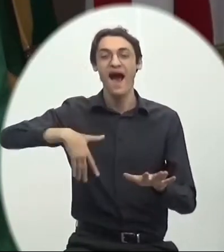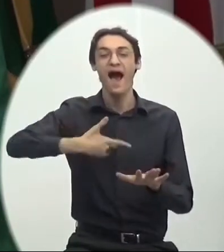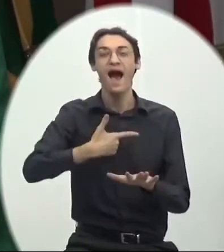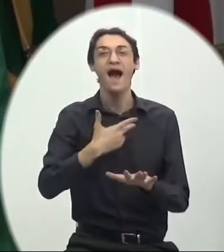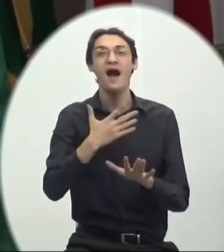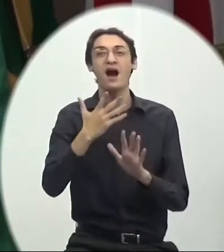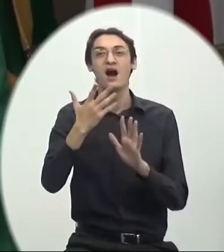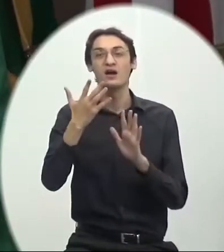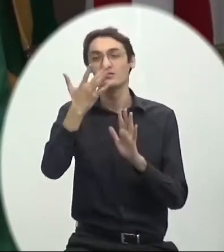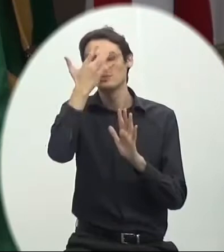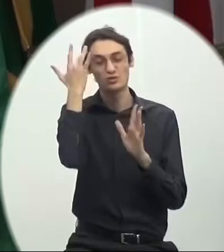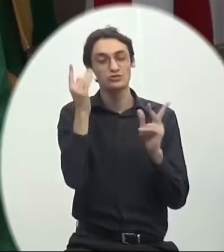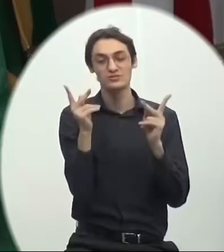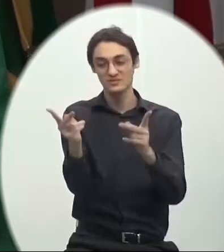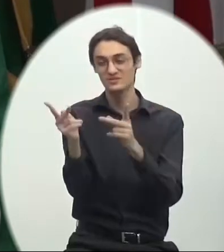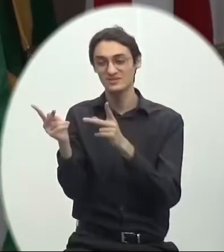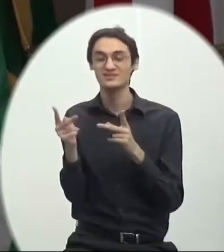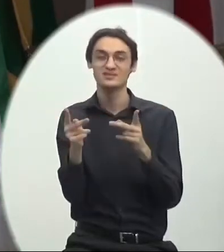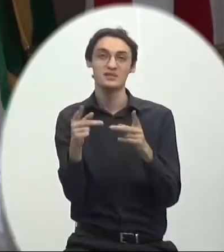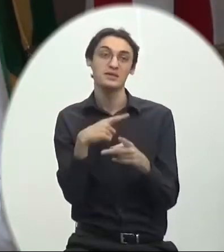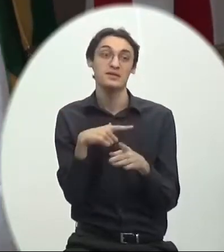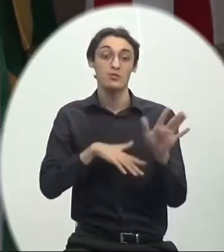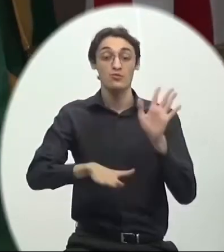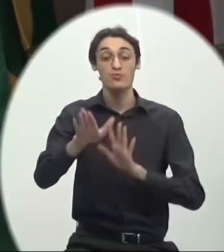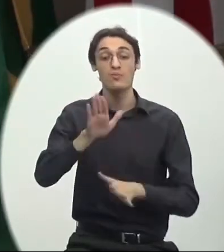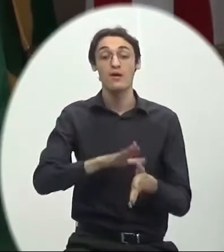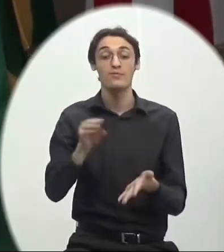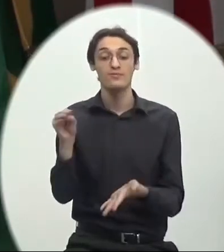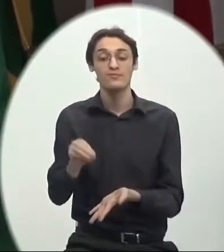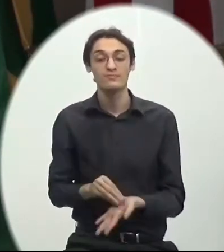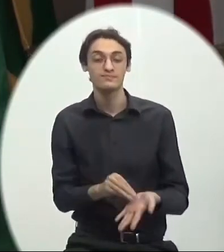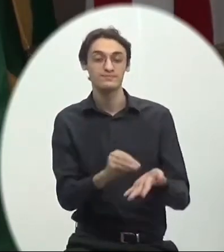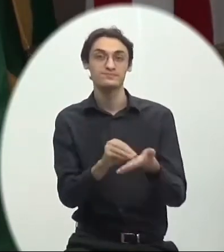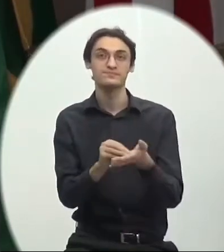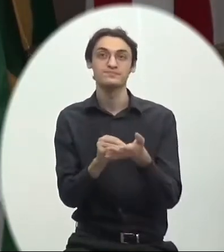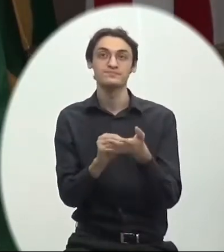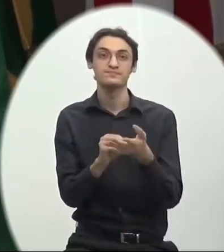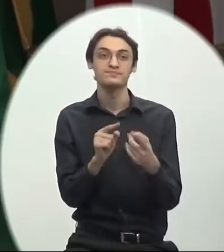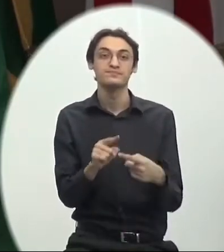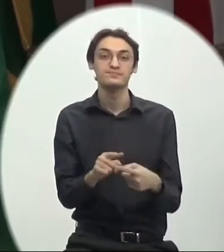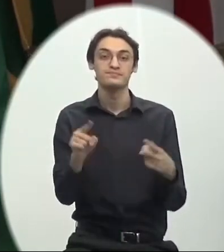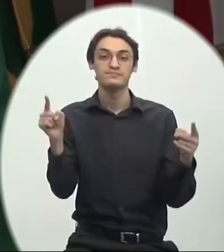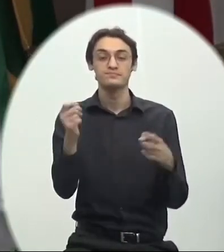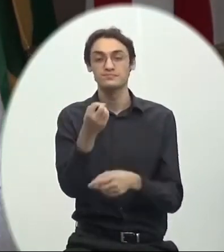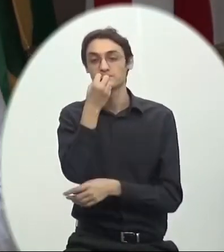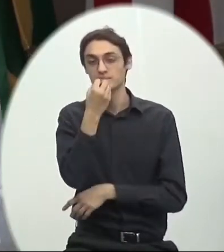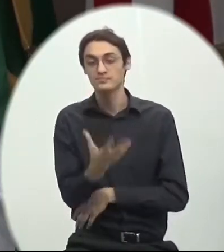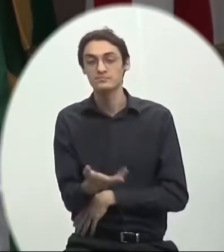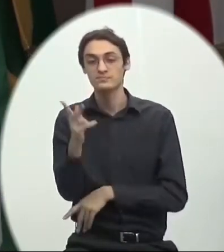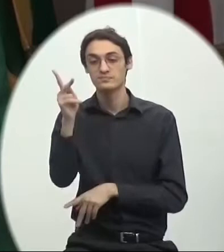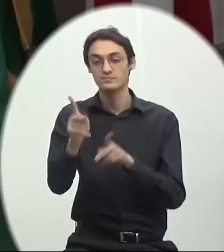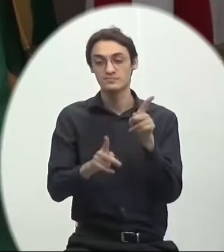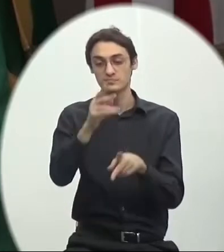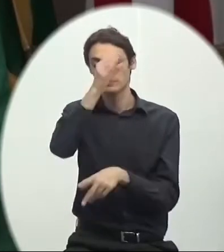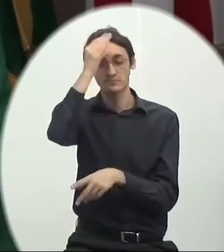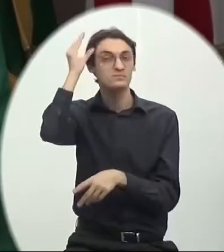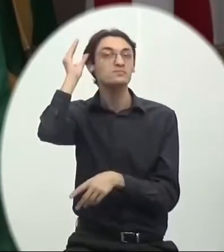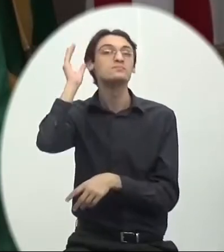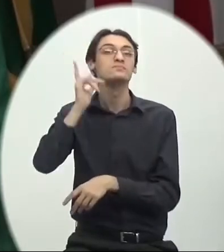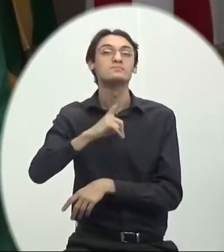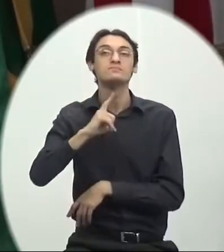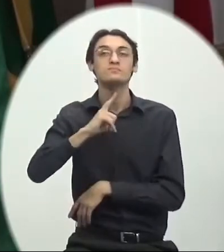há um descuidado geral, né? Mas graças a Deus a população de Criciúma está